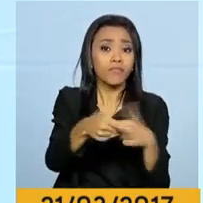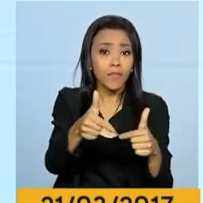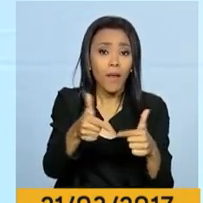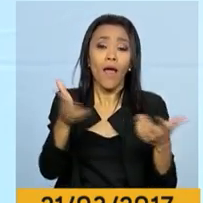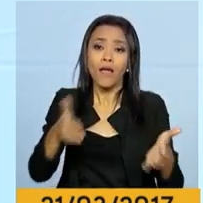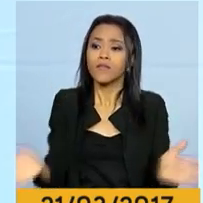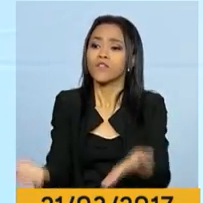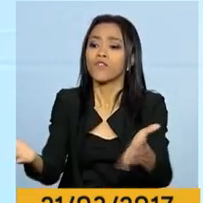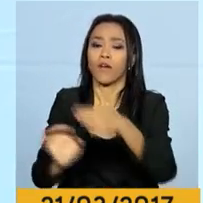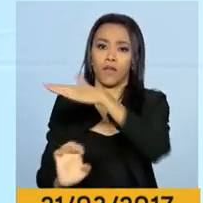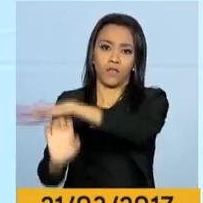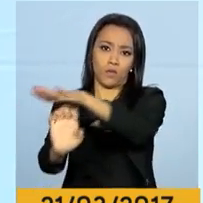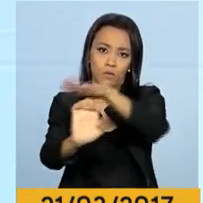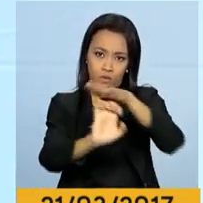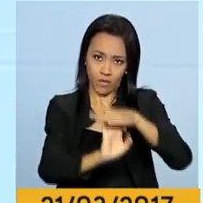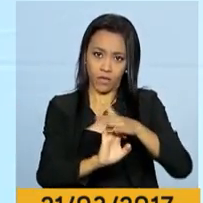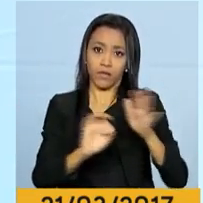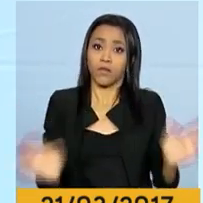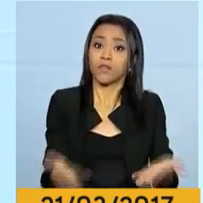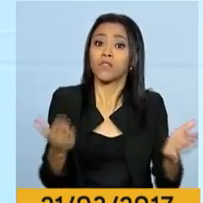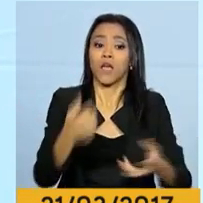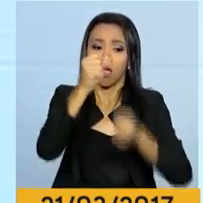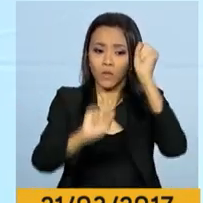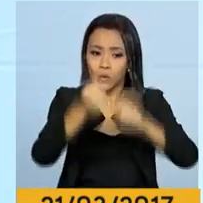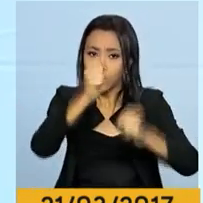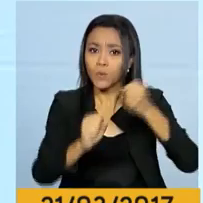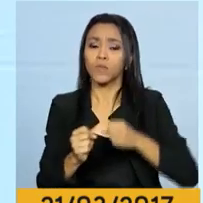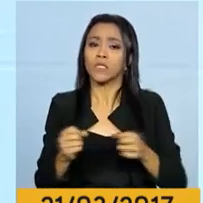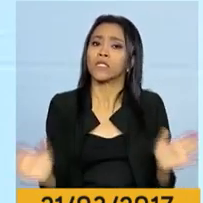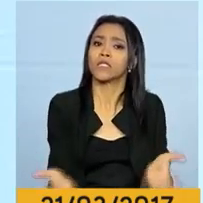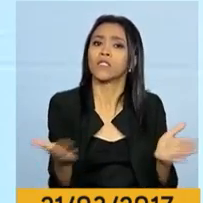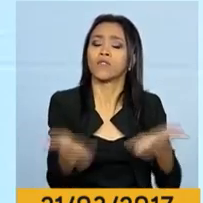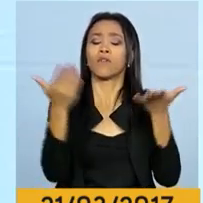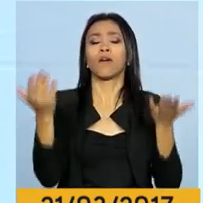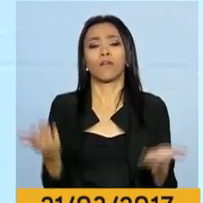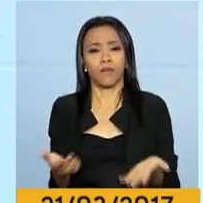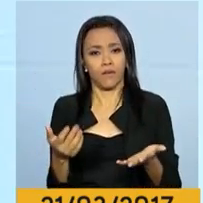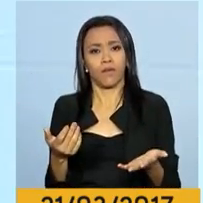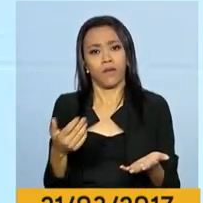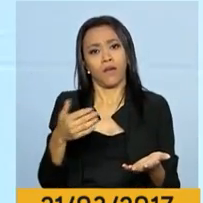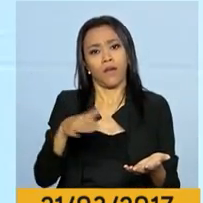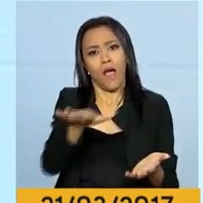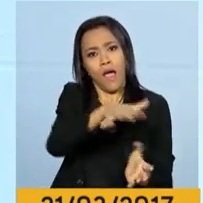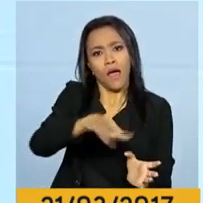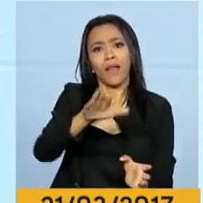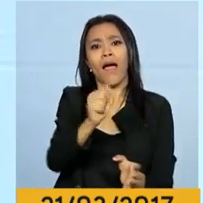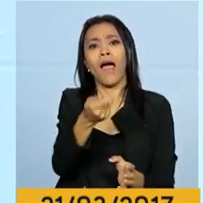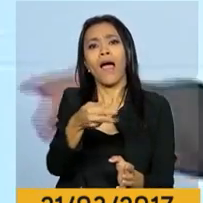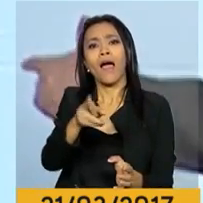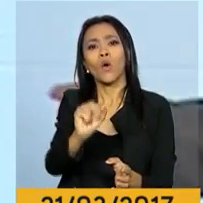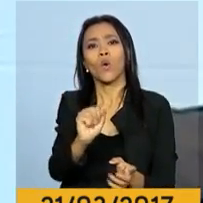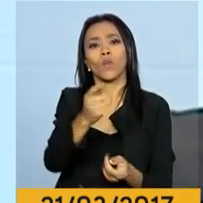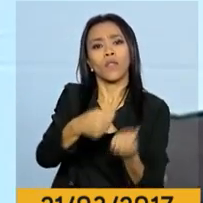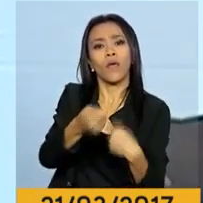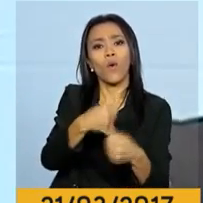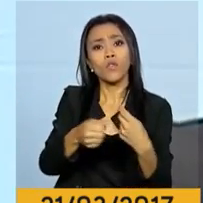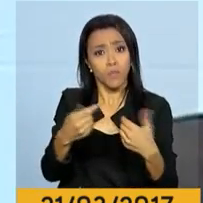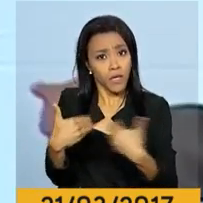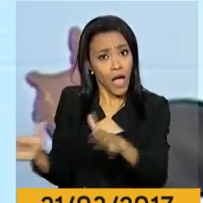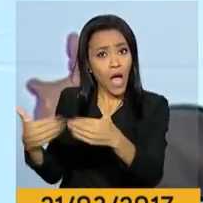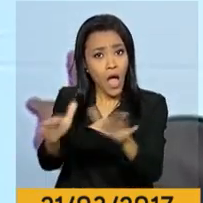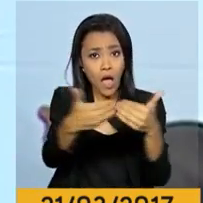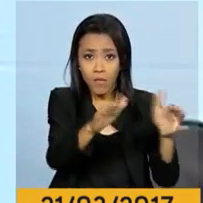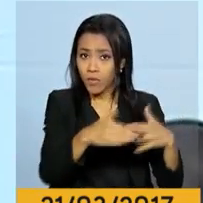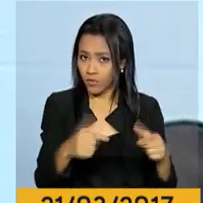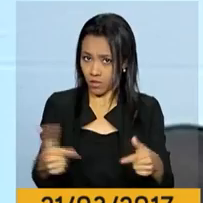incentivar a indústria, incentivar o comércio, incentivar o setor de serviço, incentivar o agronegócio, para que os empregos se abram. Onde